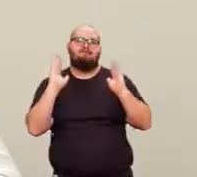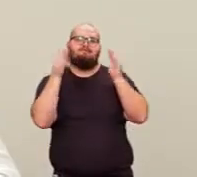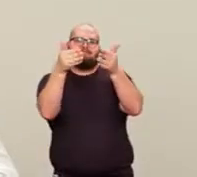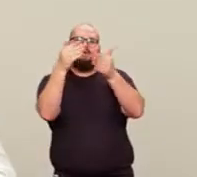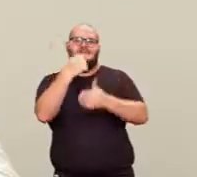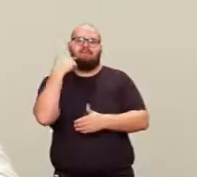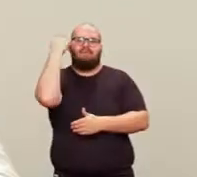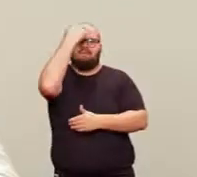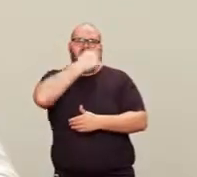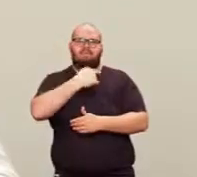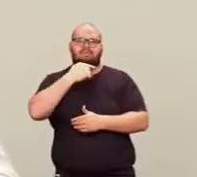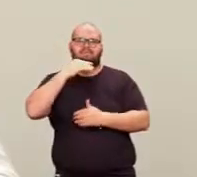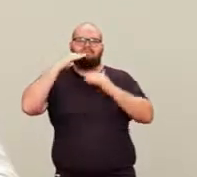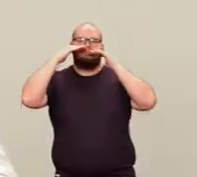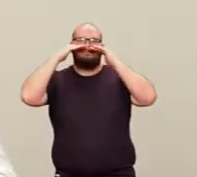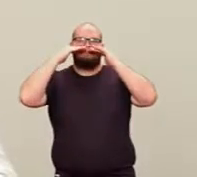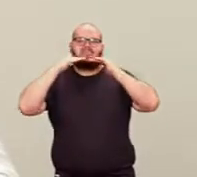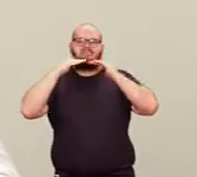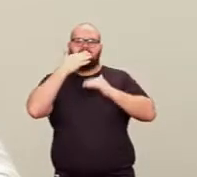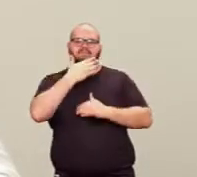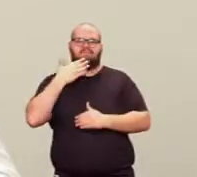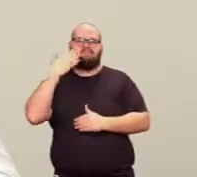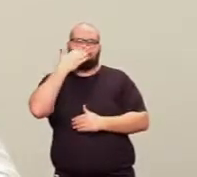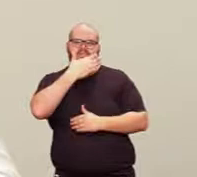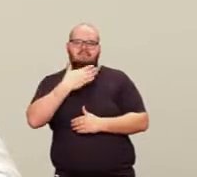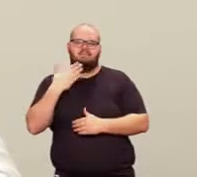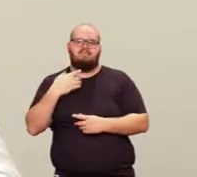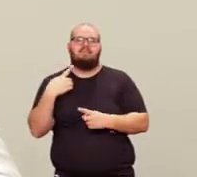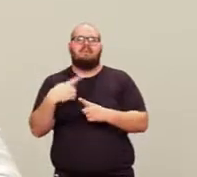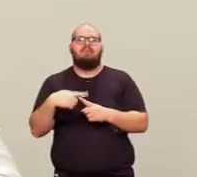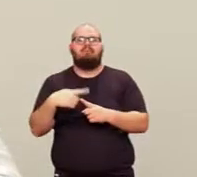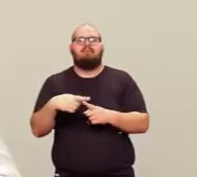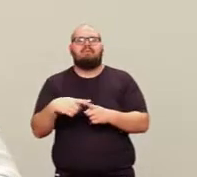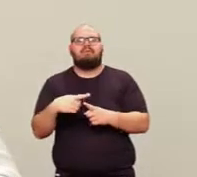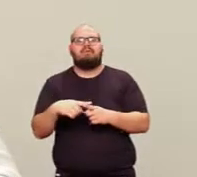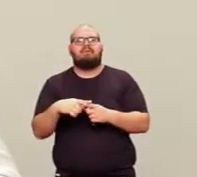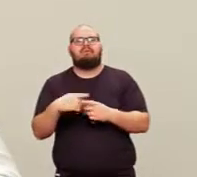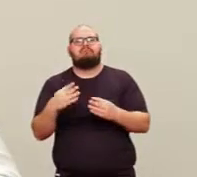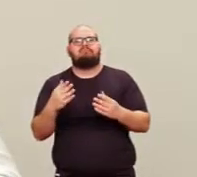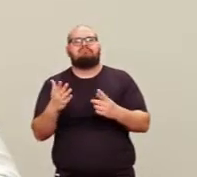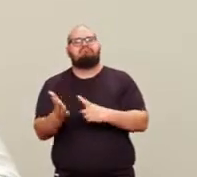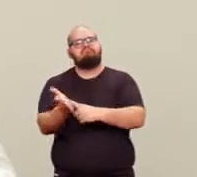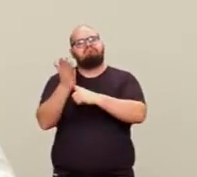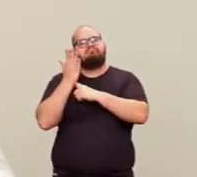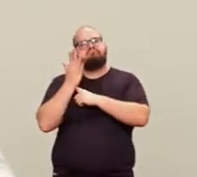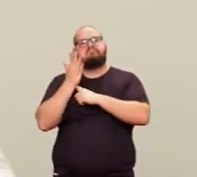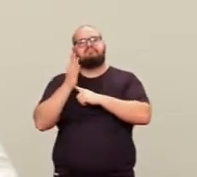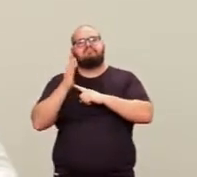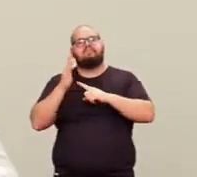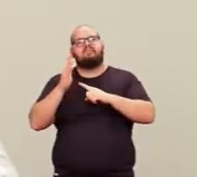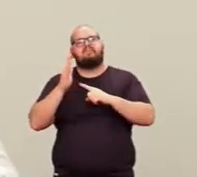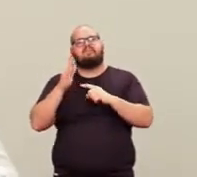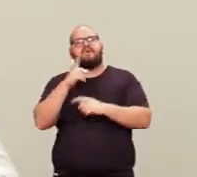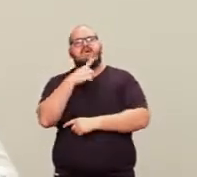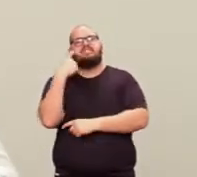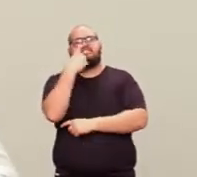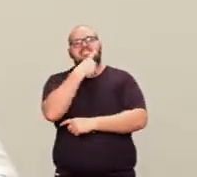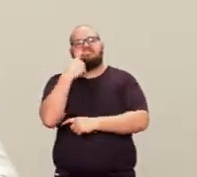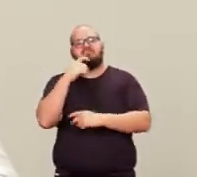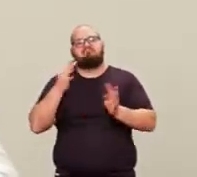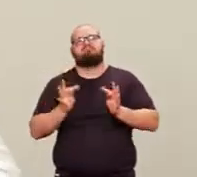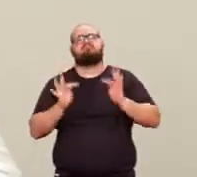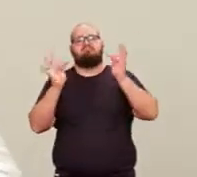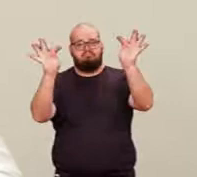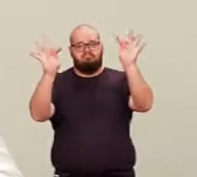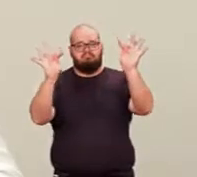A gente dá ênfase no terço inferior do rosto, para que ela haja como um colaborador do